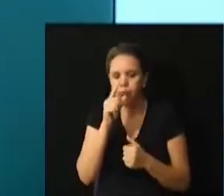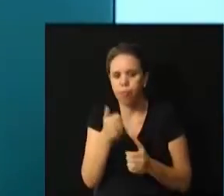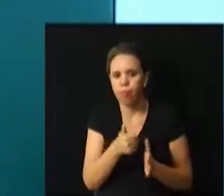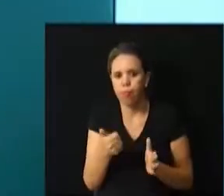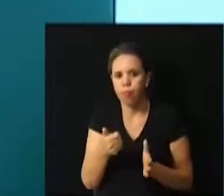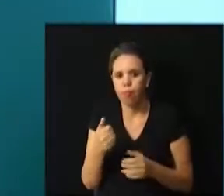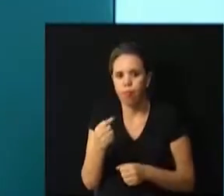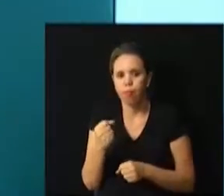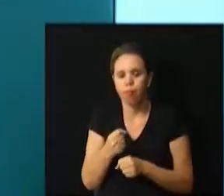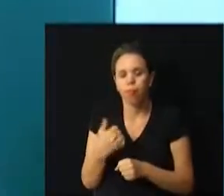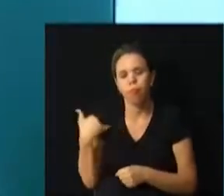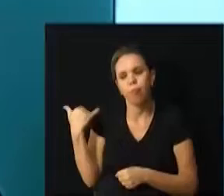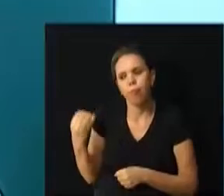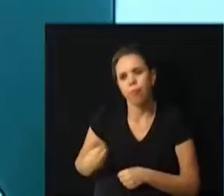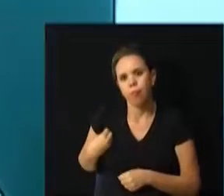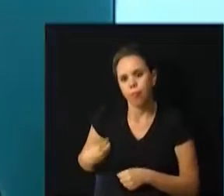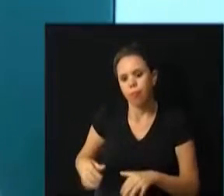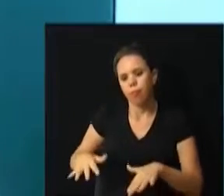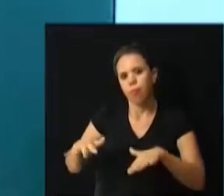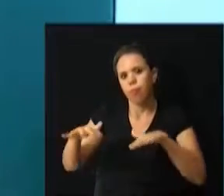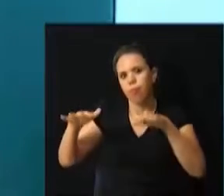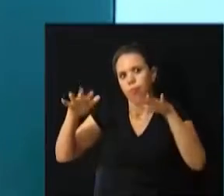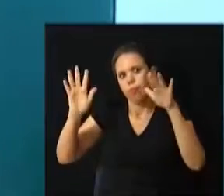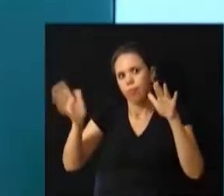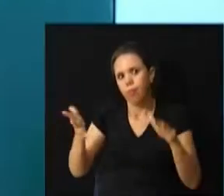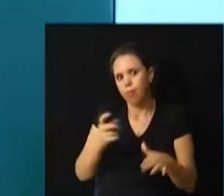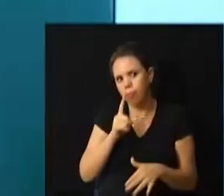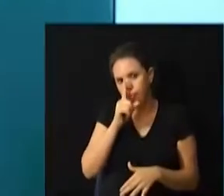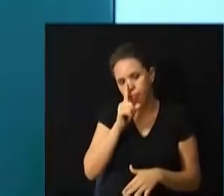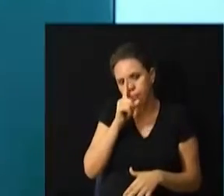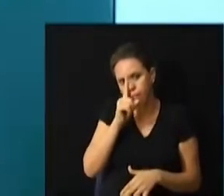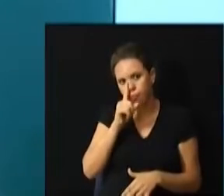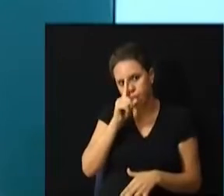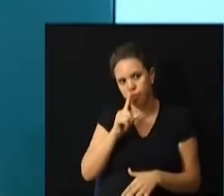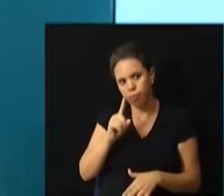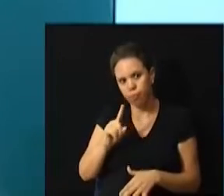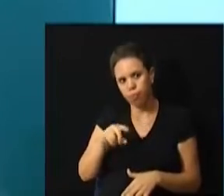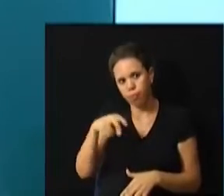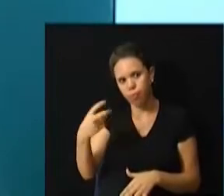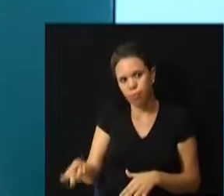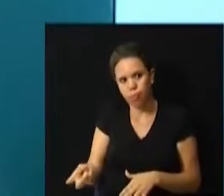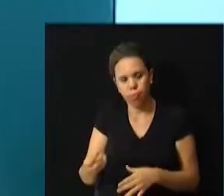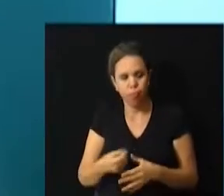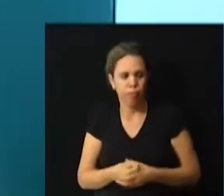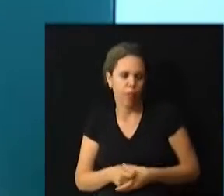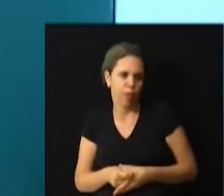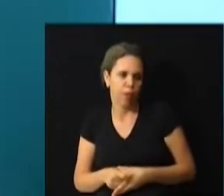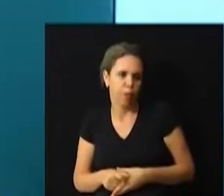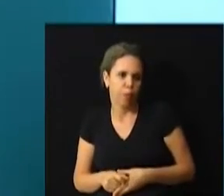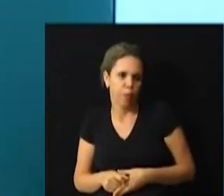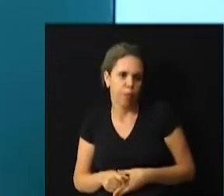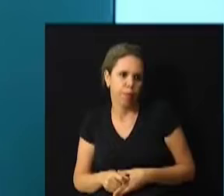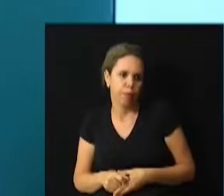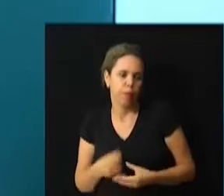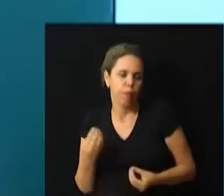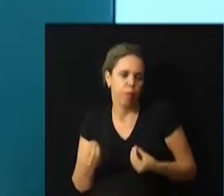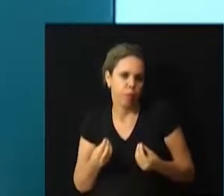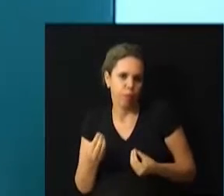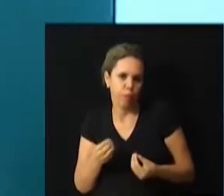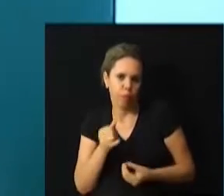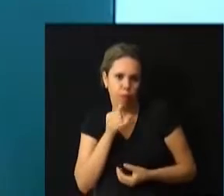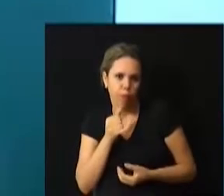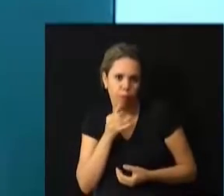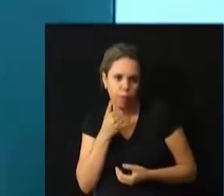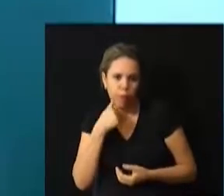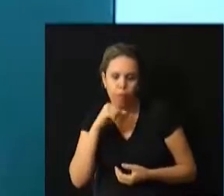Já nos primeiros anos de vida, assim, no primeiro ano de vida, ela já está sujeita a essa queda, né? Queda